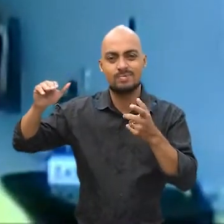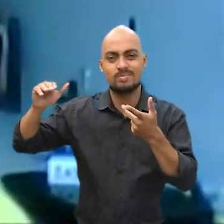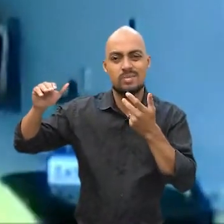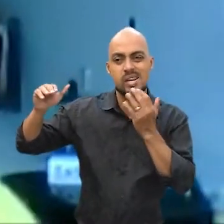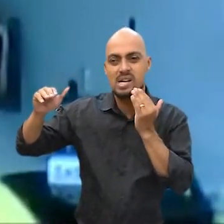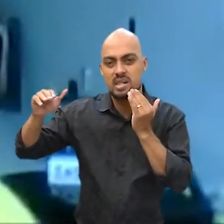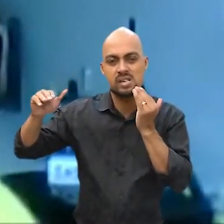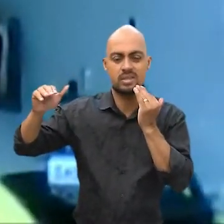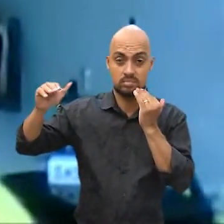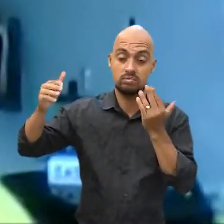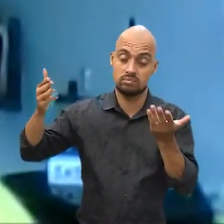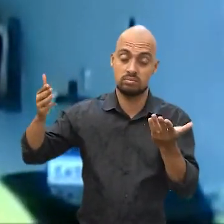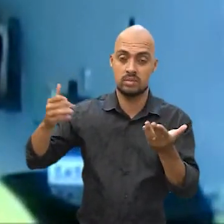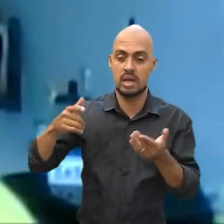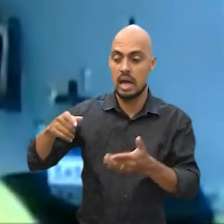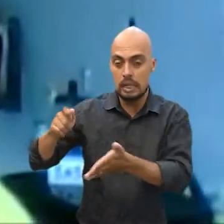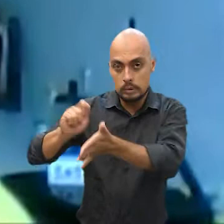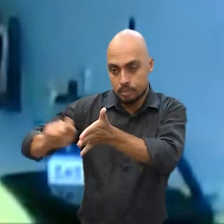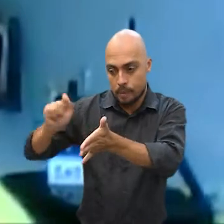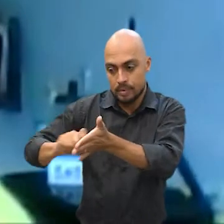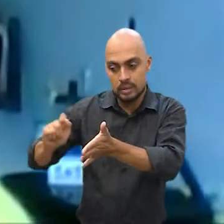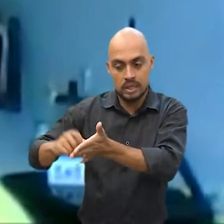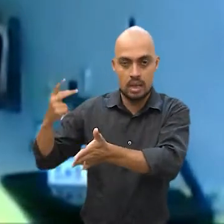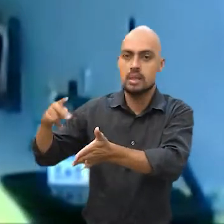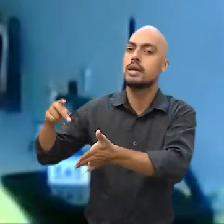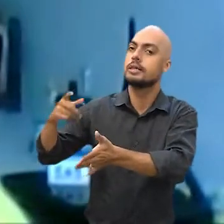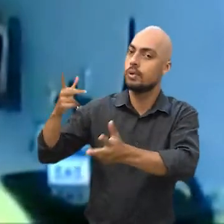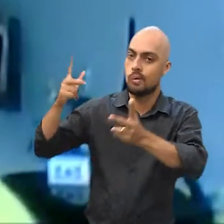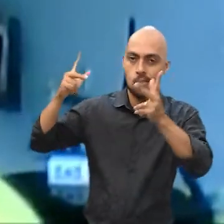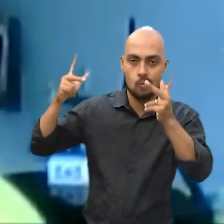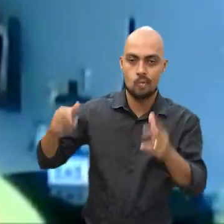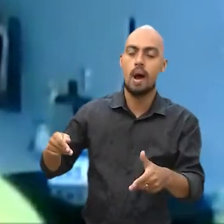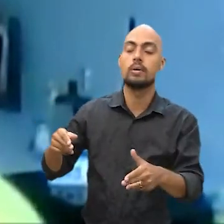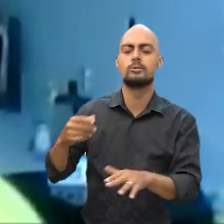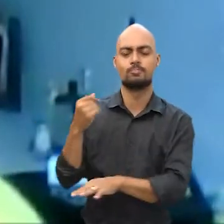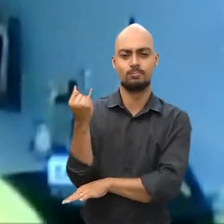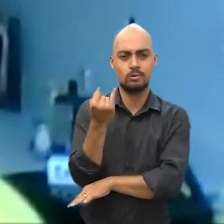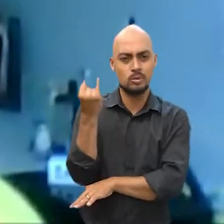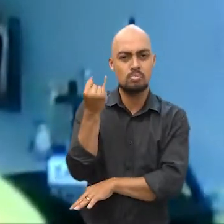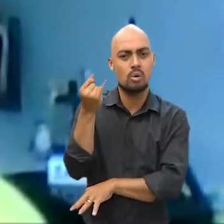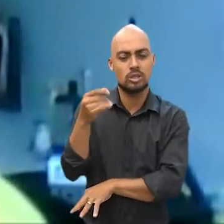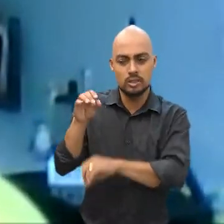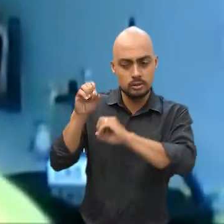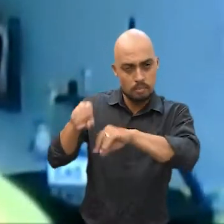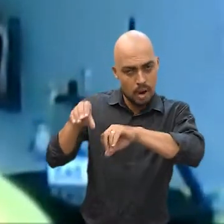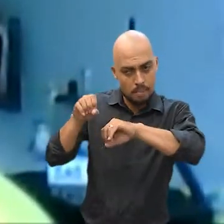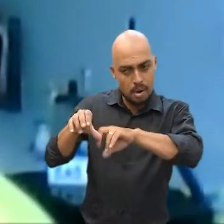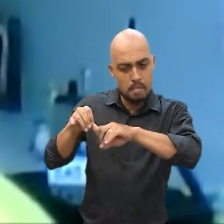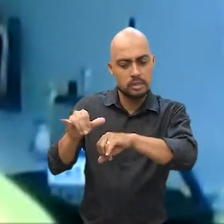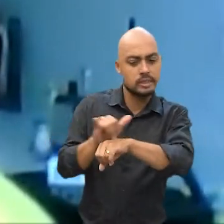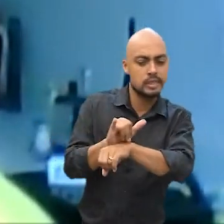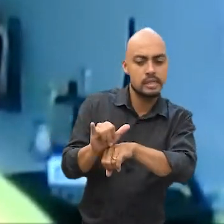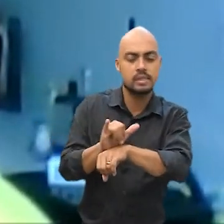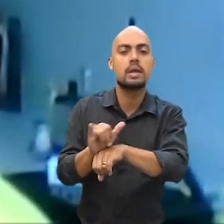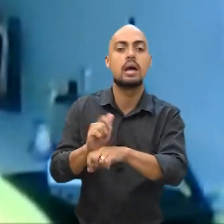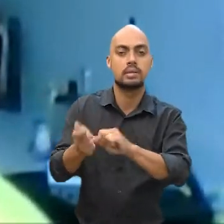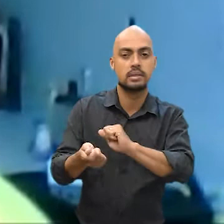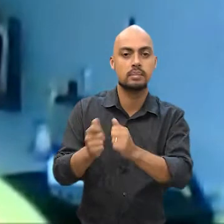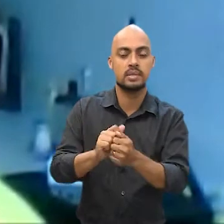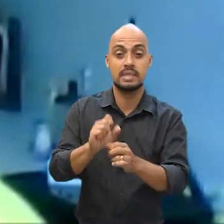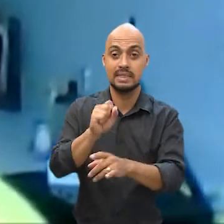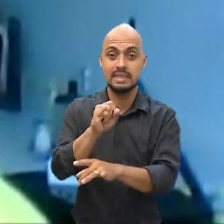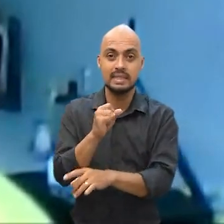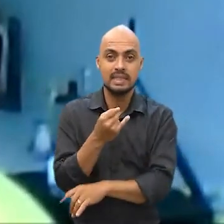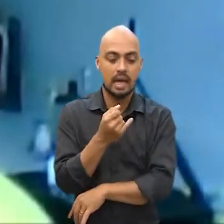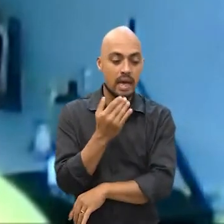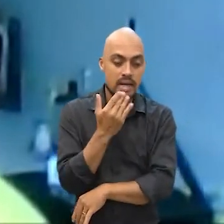pensamentos. Provavelmente a escrita dele também revela isso. Então, é importante estar trabalhando. Então, sempre quando uma criança vai contar